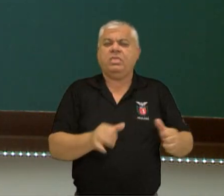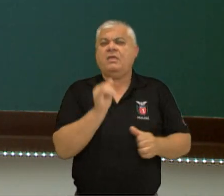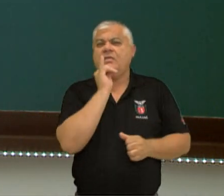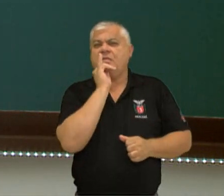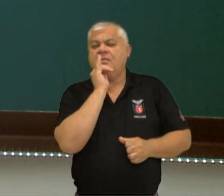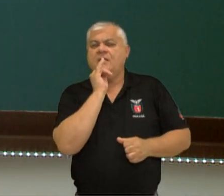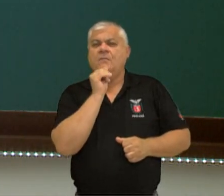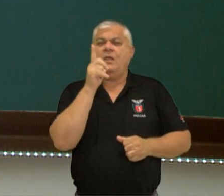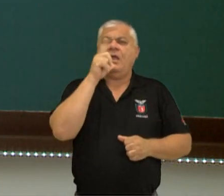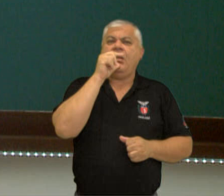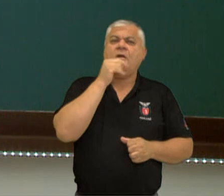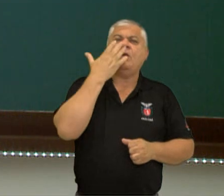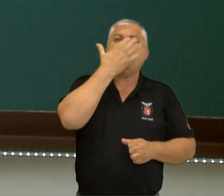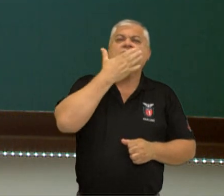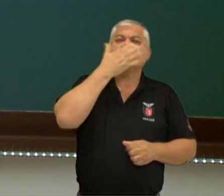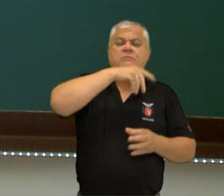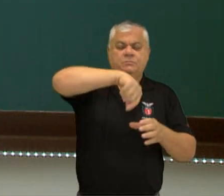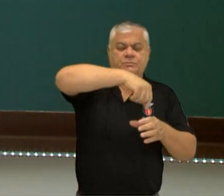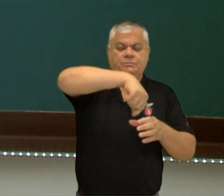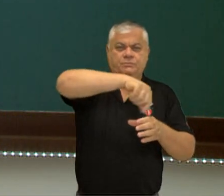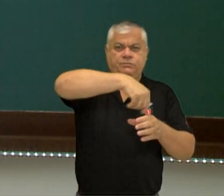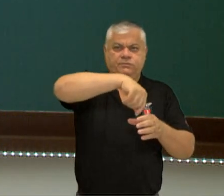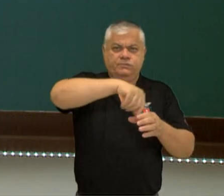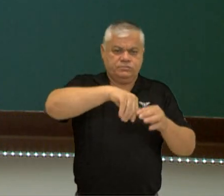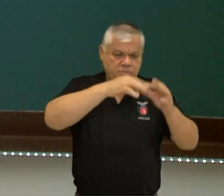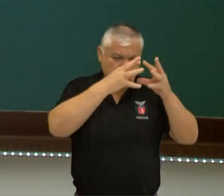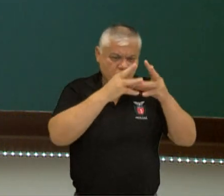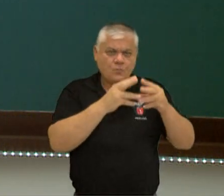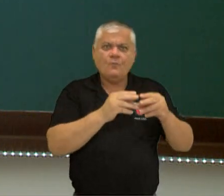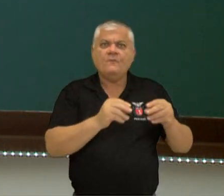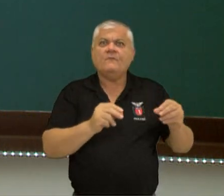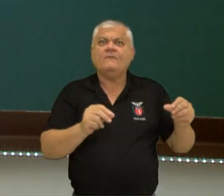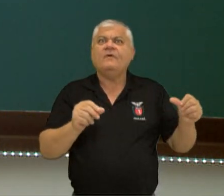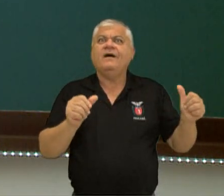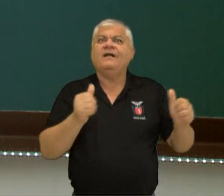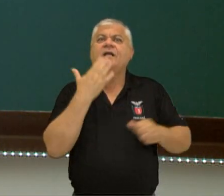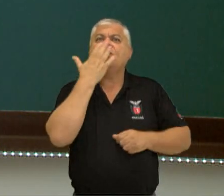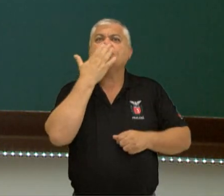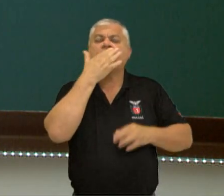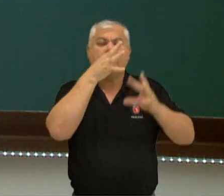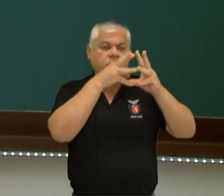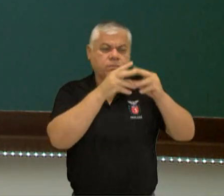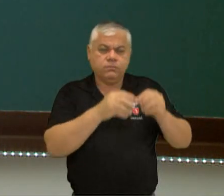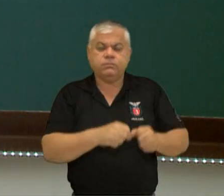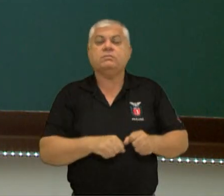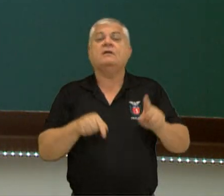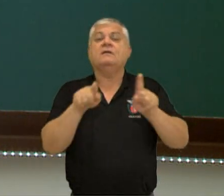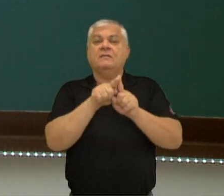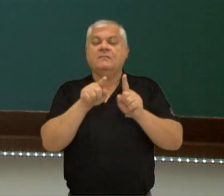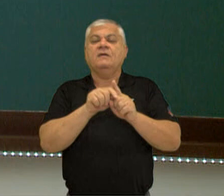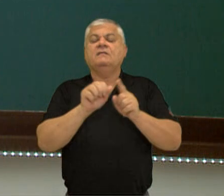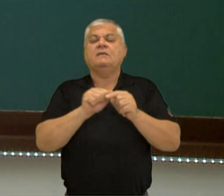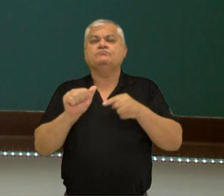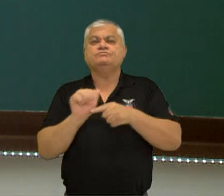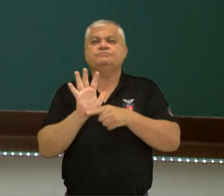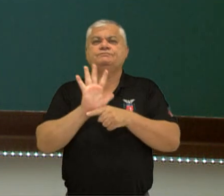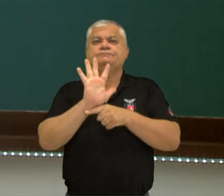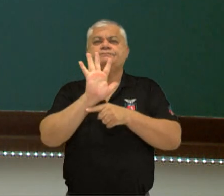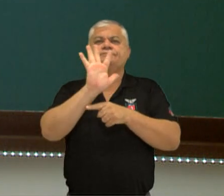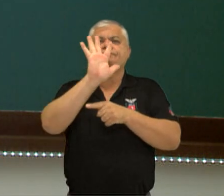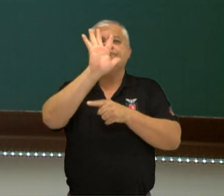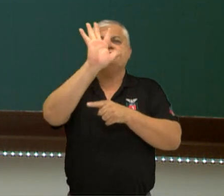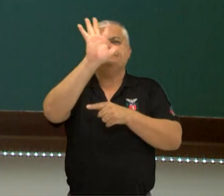Eu tenho um visual uniforme aí e eu tenho uma solução líquida, e eu posso ter solução gasosa, como é a mistura dos gases que estão no